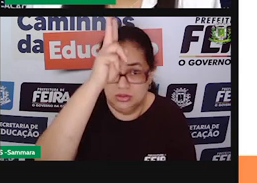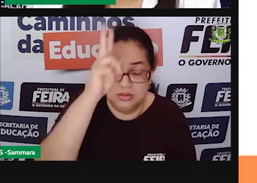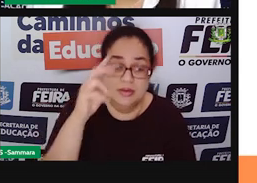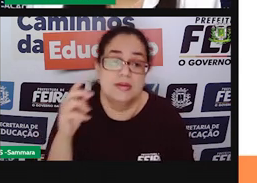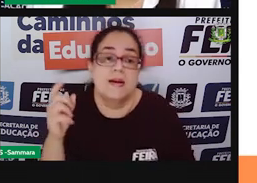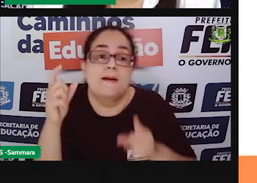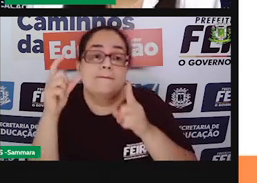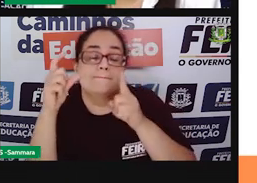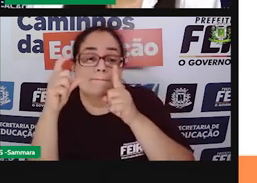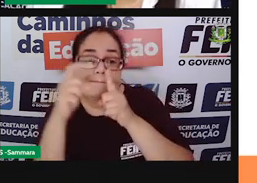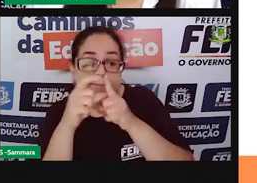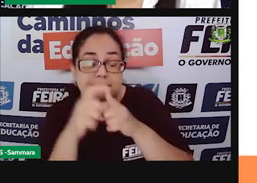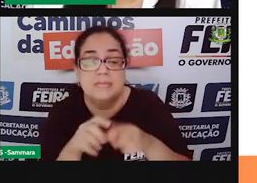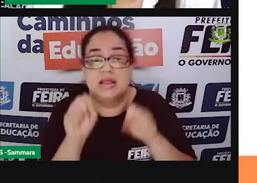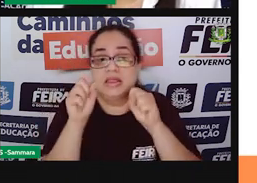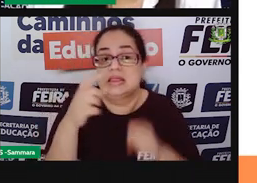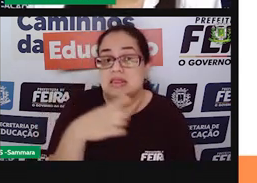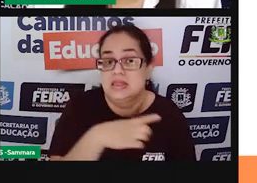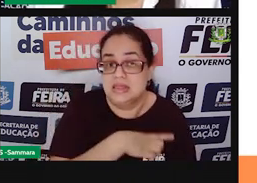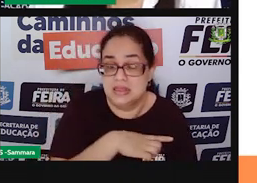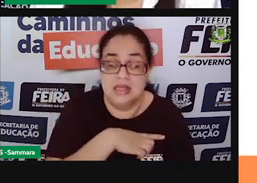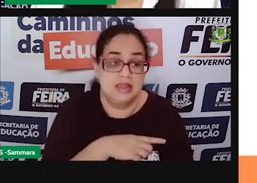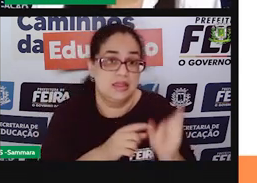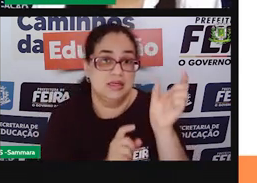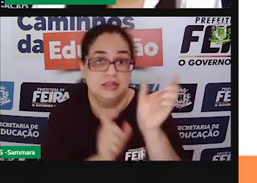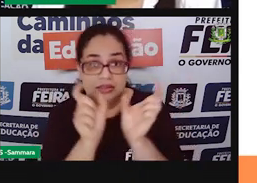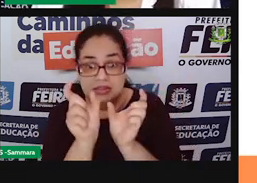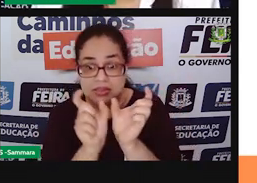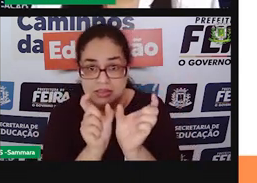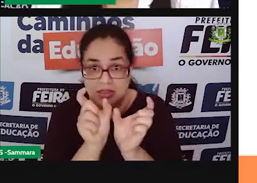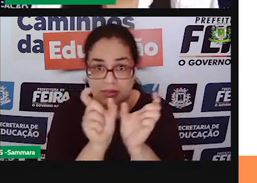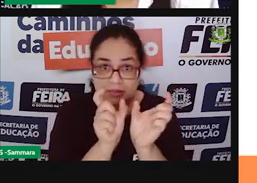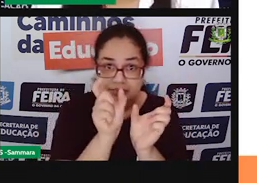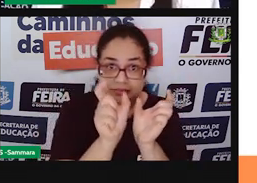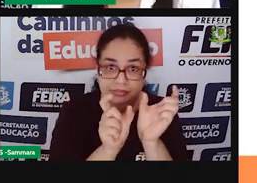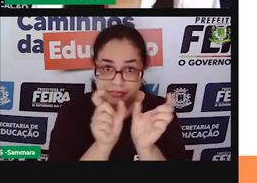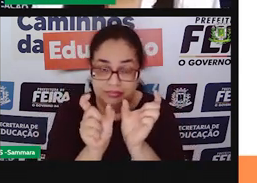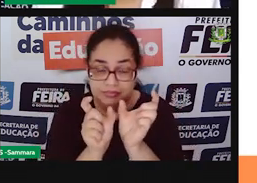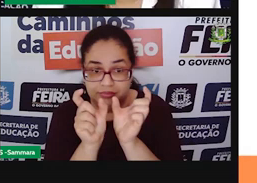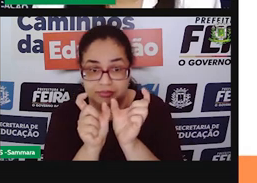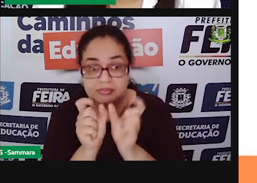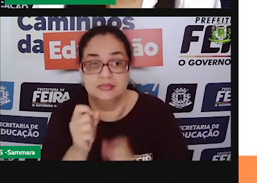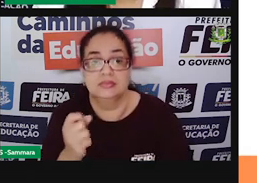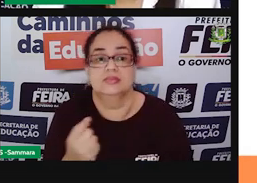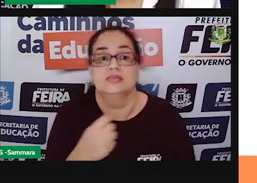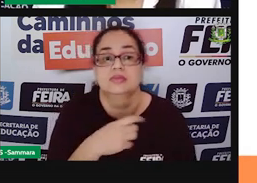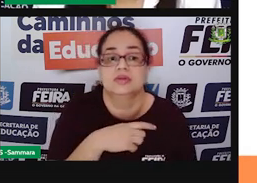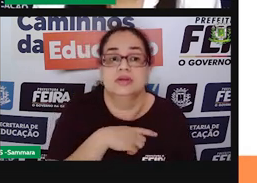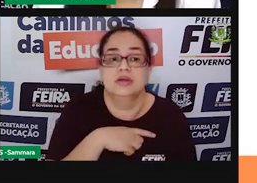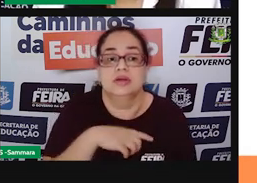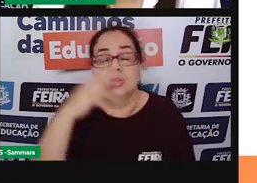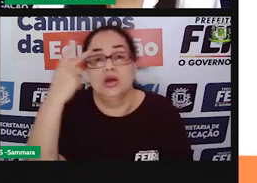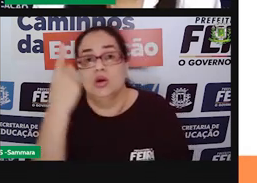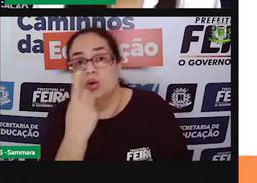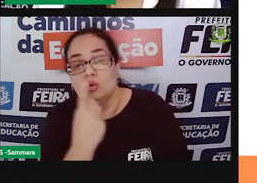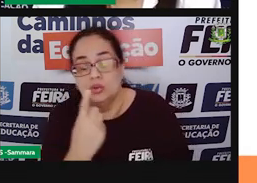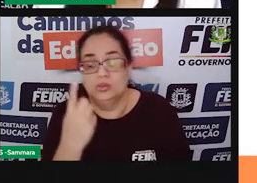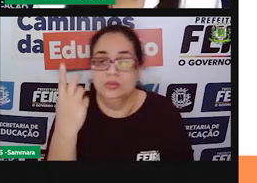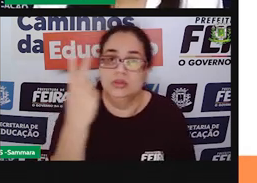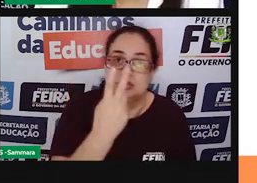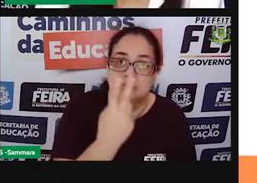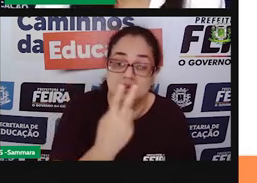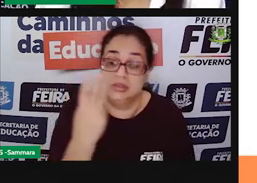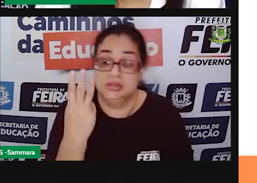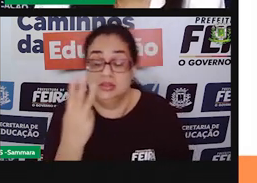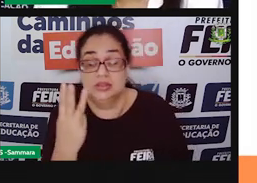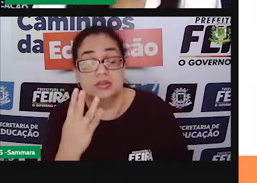As palavras, elas possuem sílabas, né? São formadas aí por uma sílaba, por duas, por três, por quatro ou